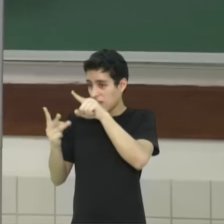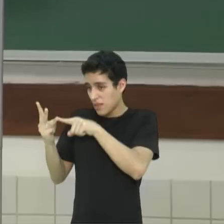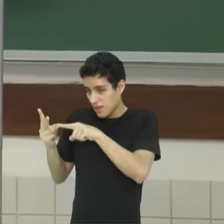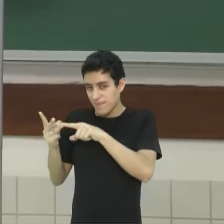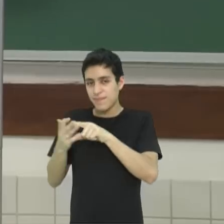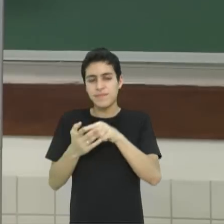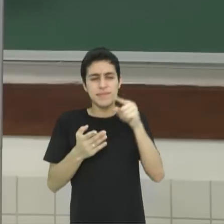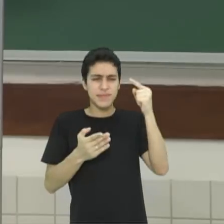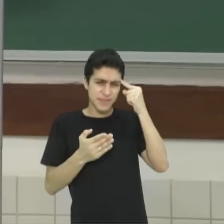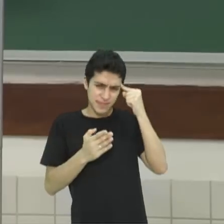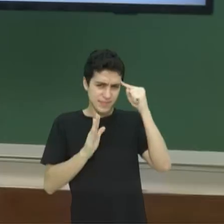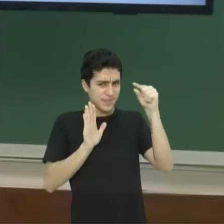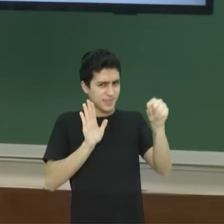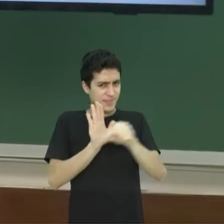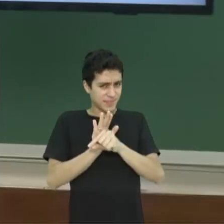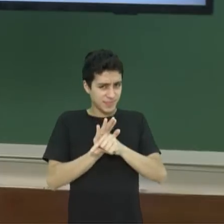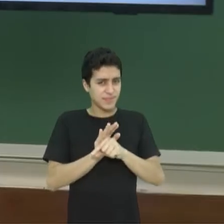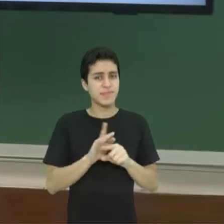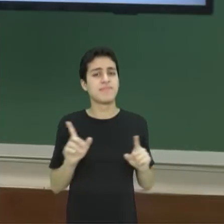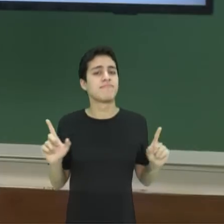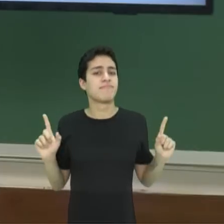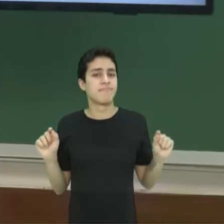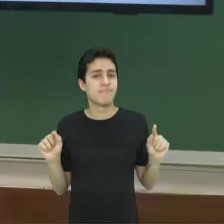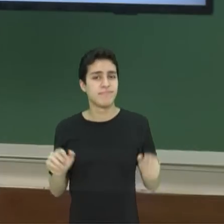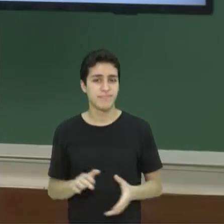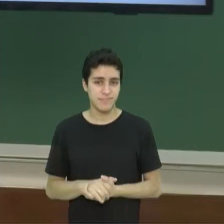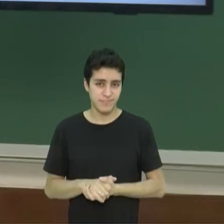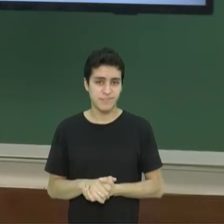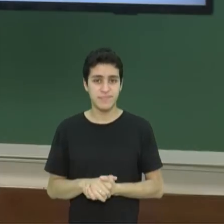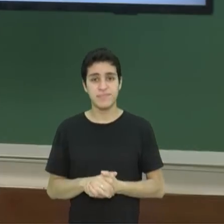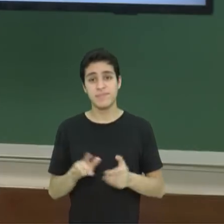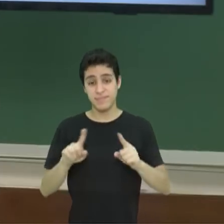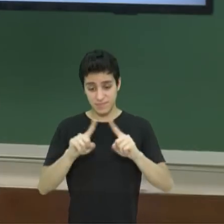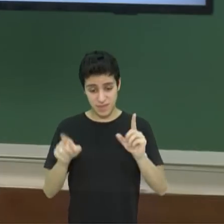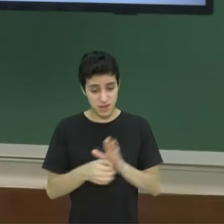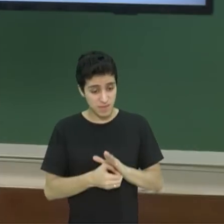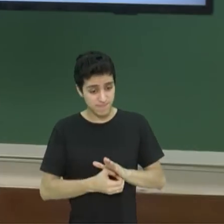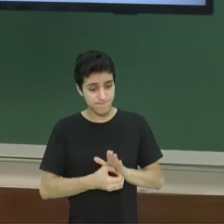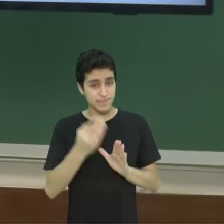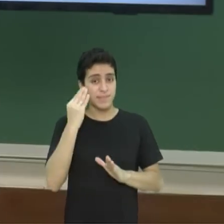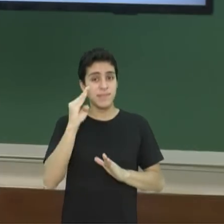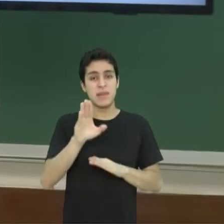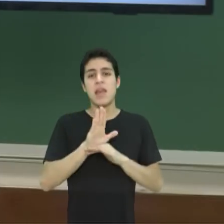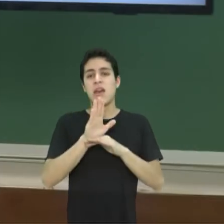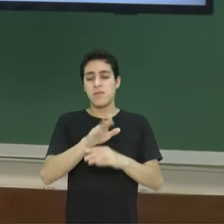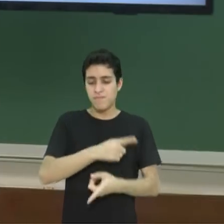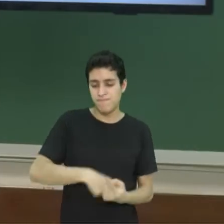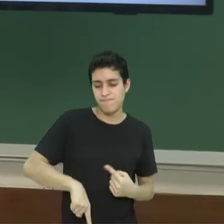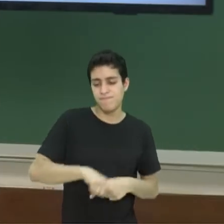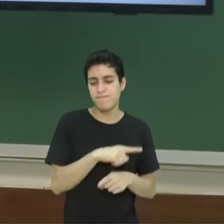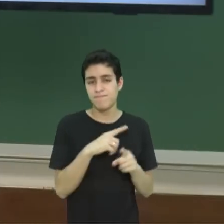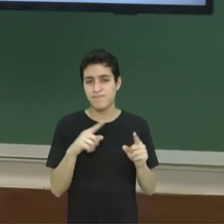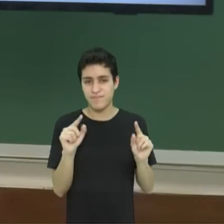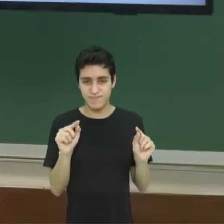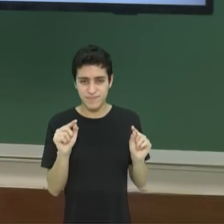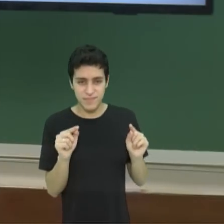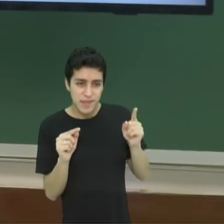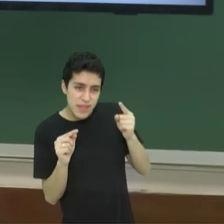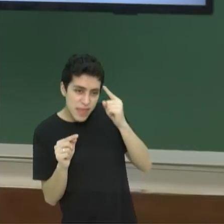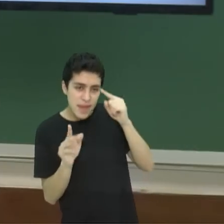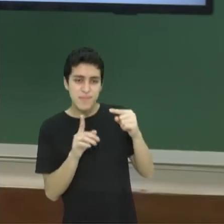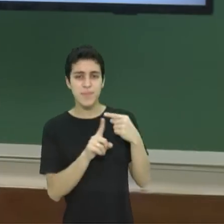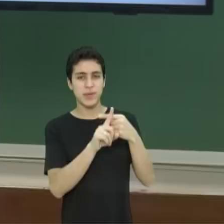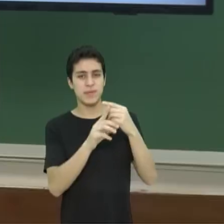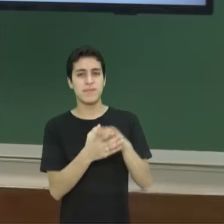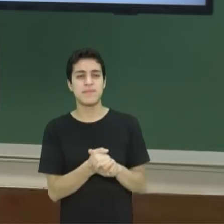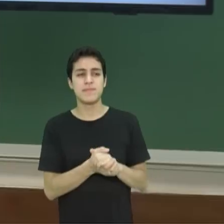Ideia negativa. E aí... mas que aos bilhões ajudam a digestão. Ideia positiva.